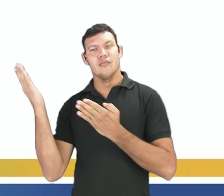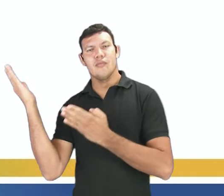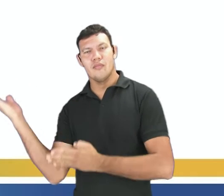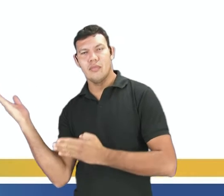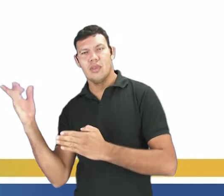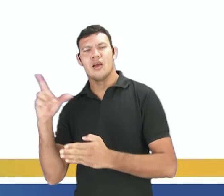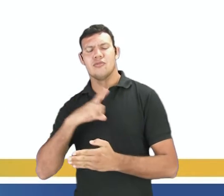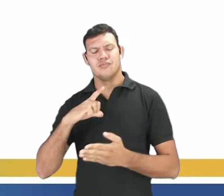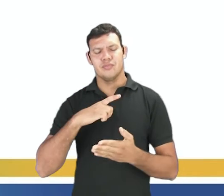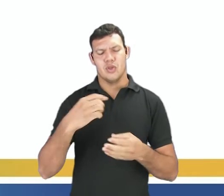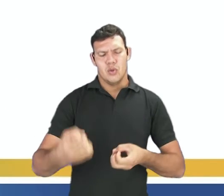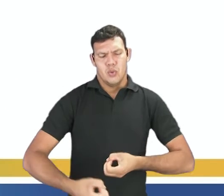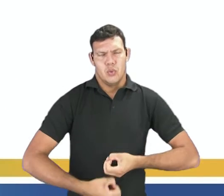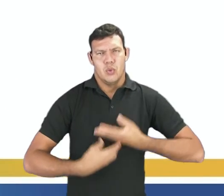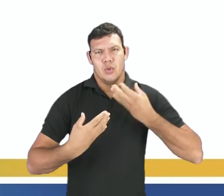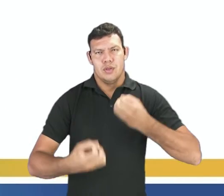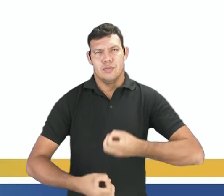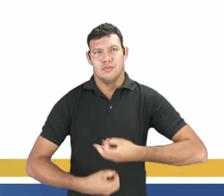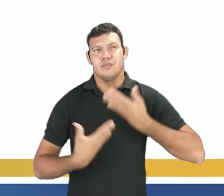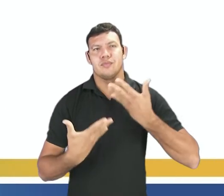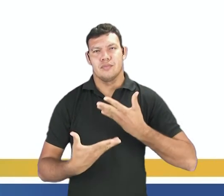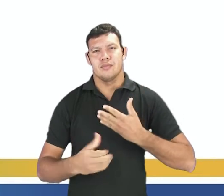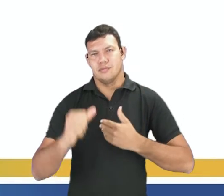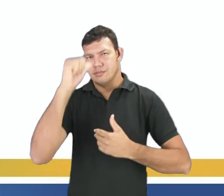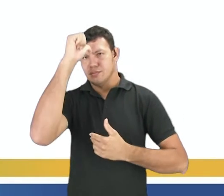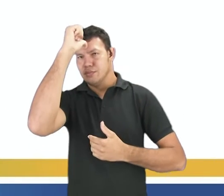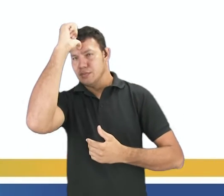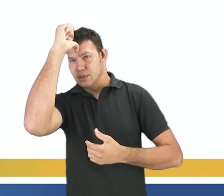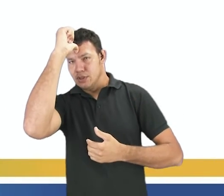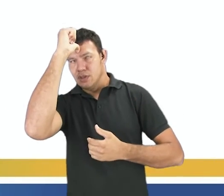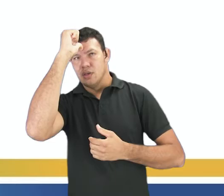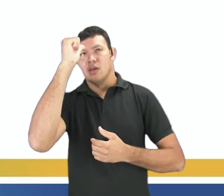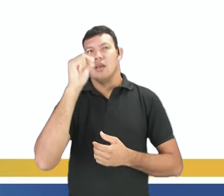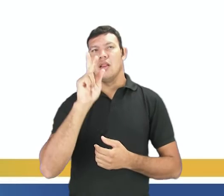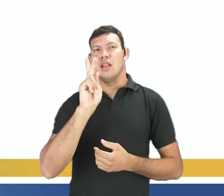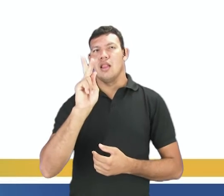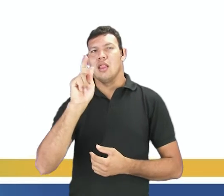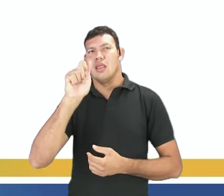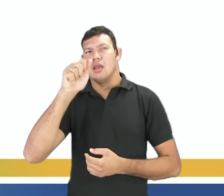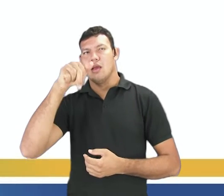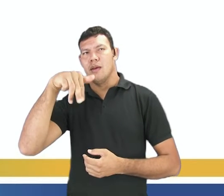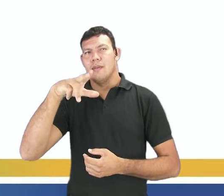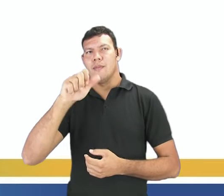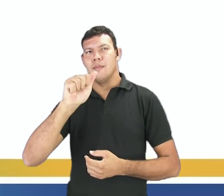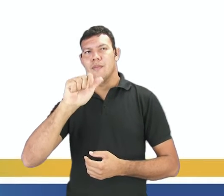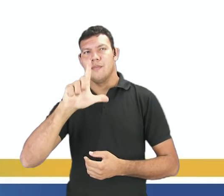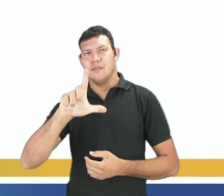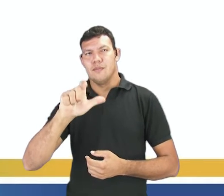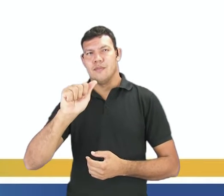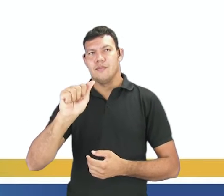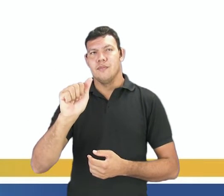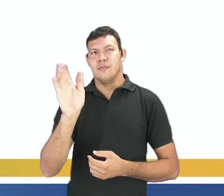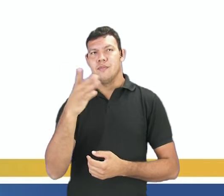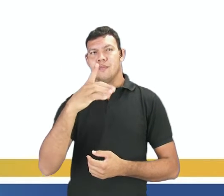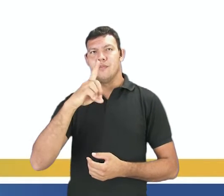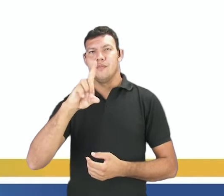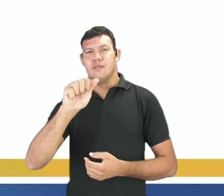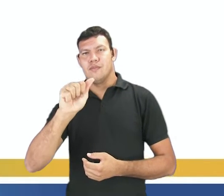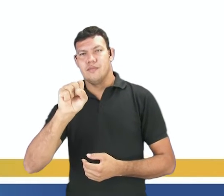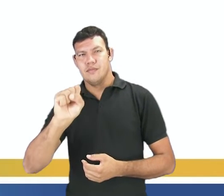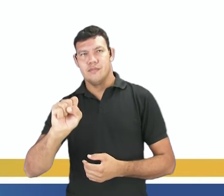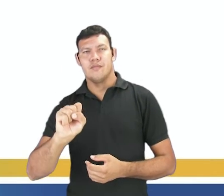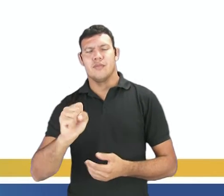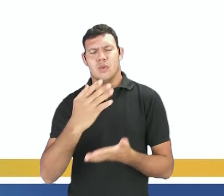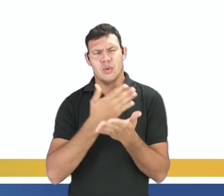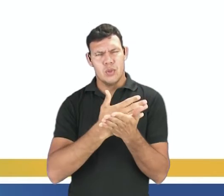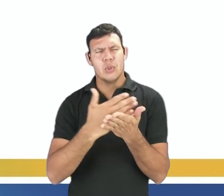Kamala Das, indiana, certo? E para que nós possamos entender melhor, nós temos ali